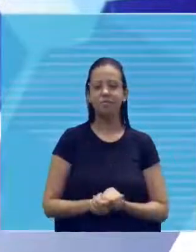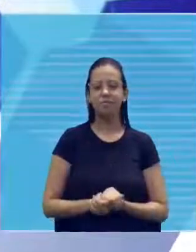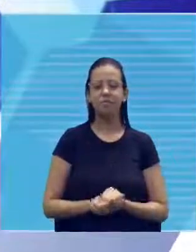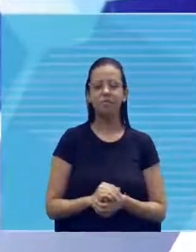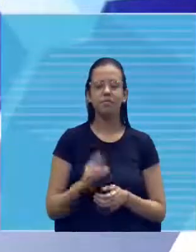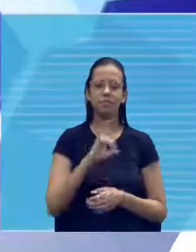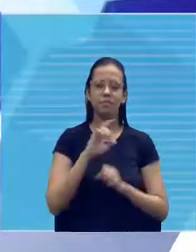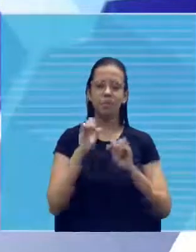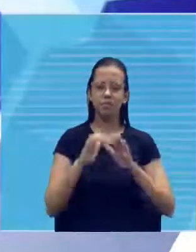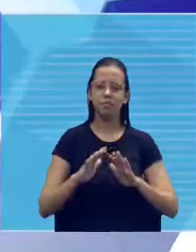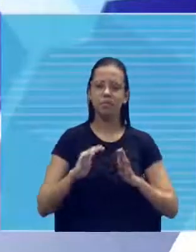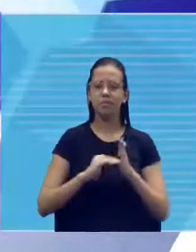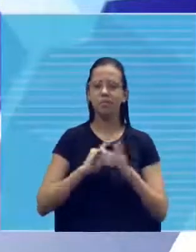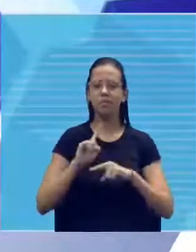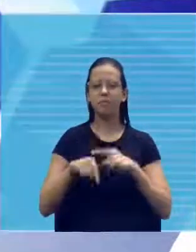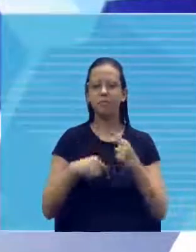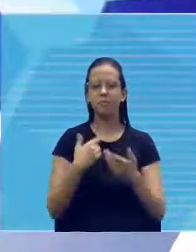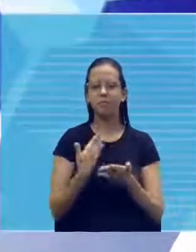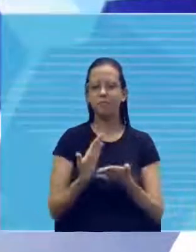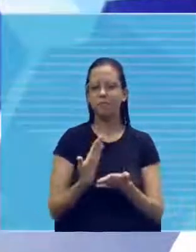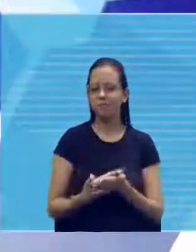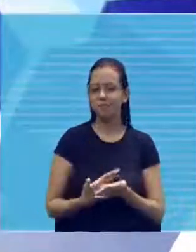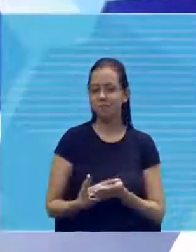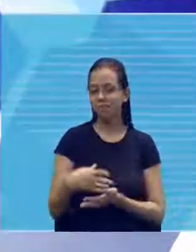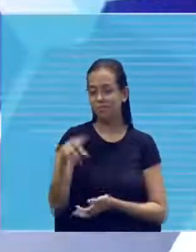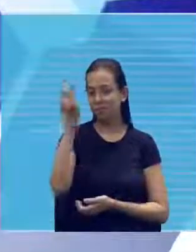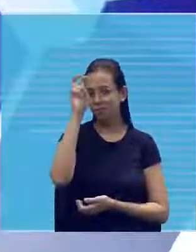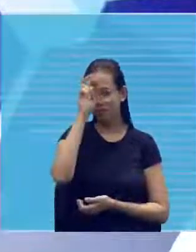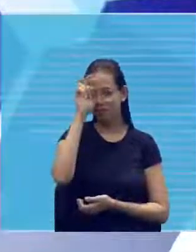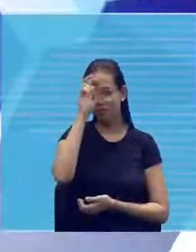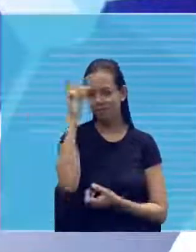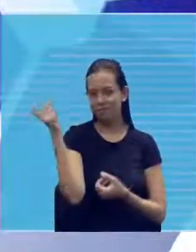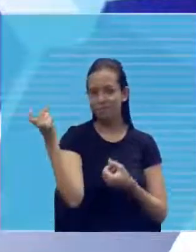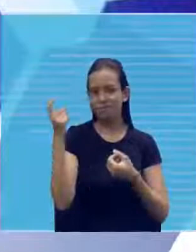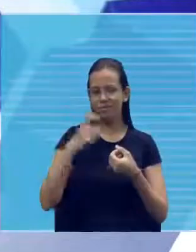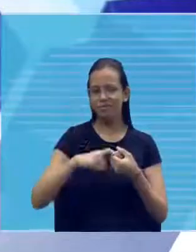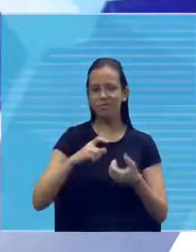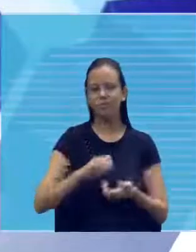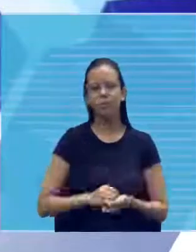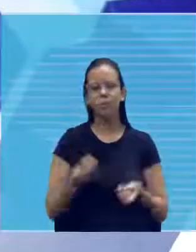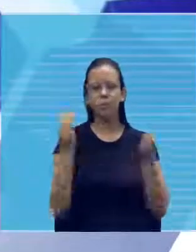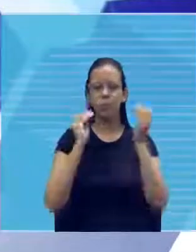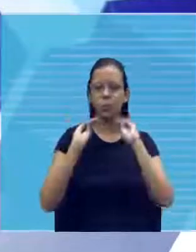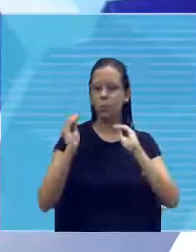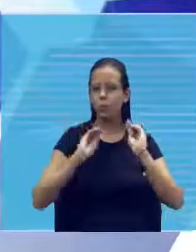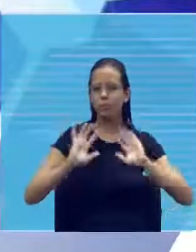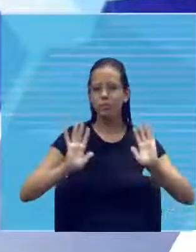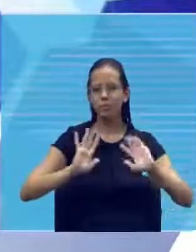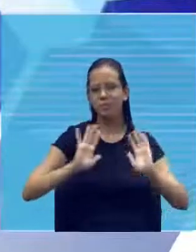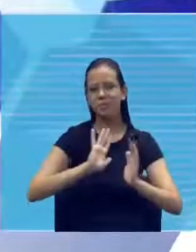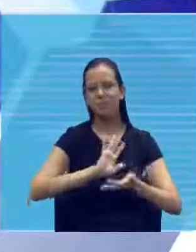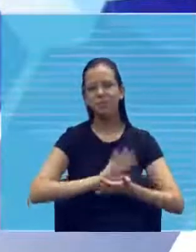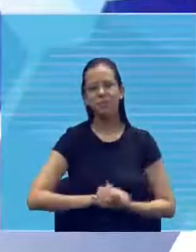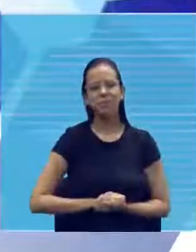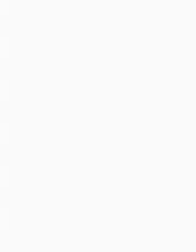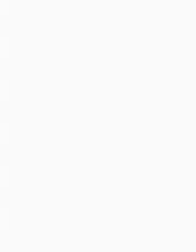nossa próxima aula, nosso próximo encontro. Quinta-feira estaremos de volta. Beijão, beijão. Tchau, tchau.